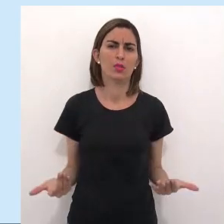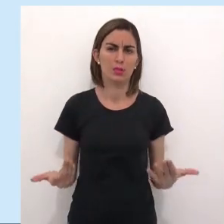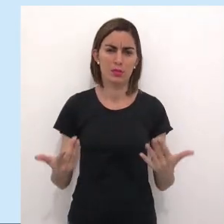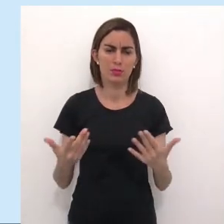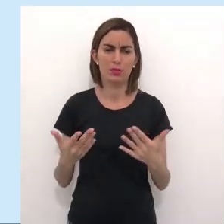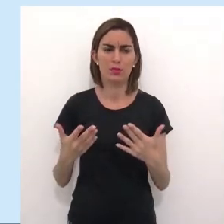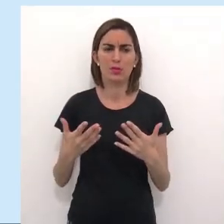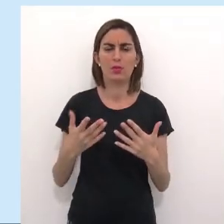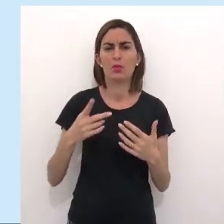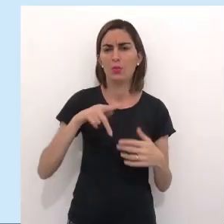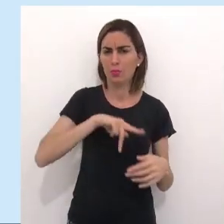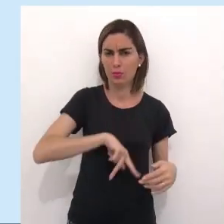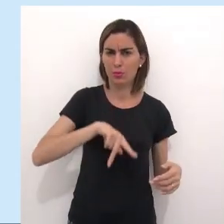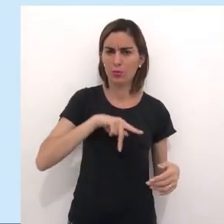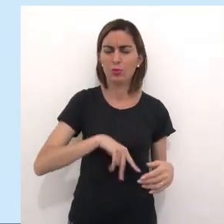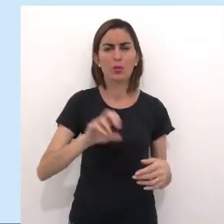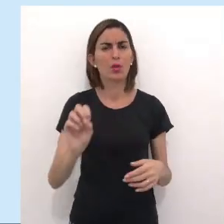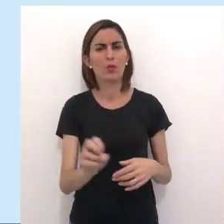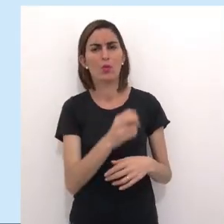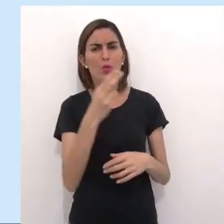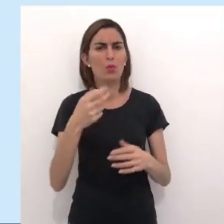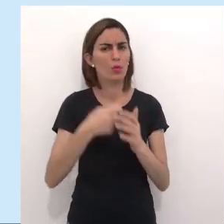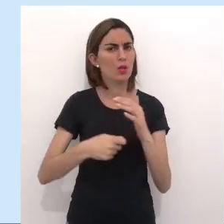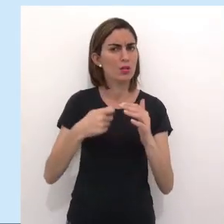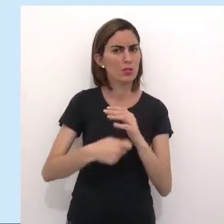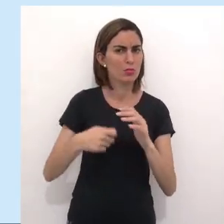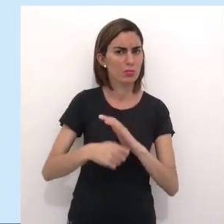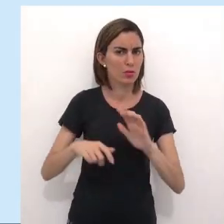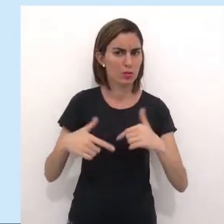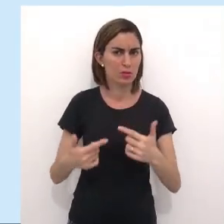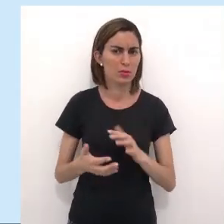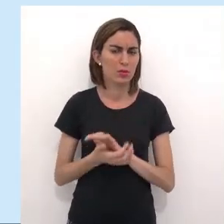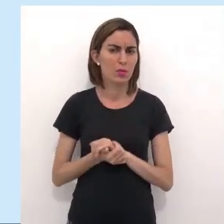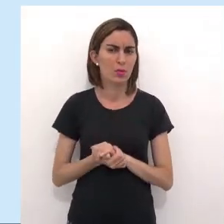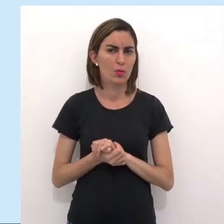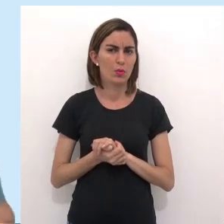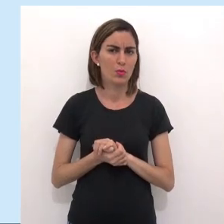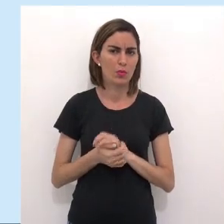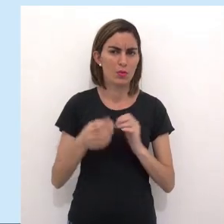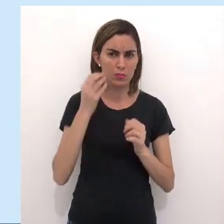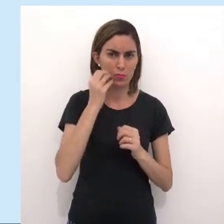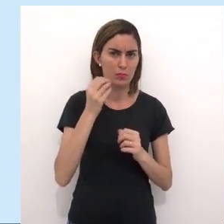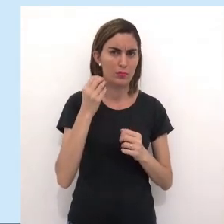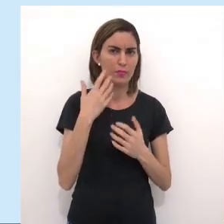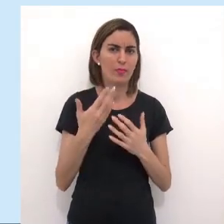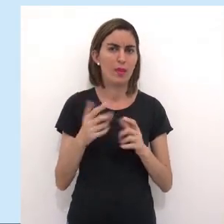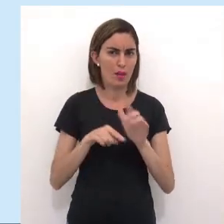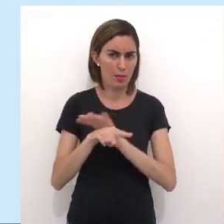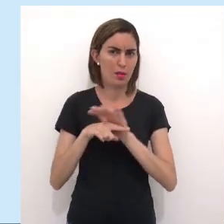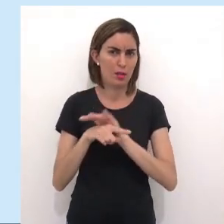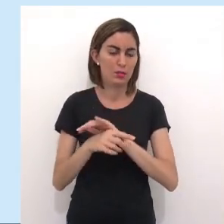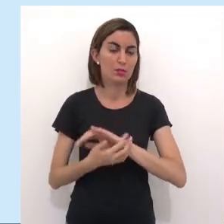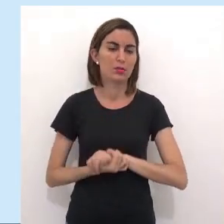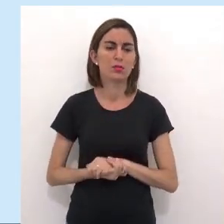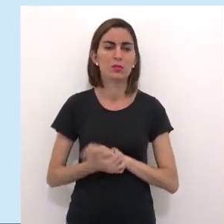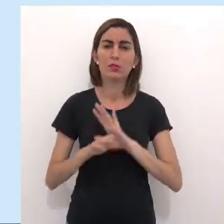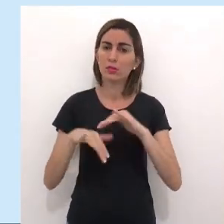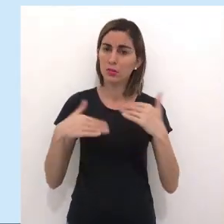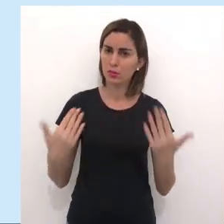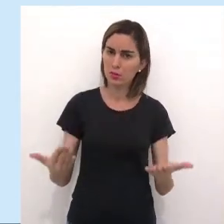né, cordial ou vai ter resistência? Não precisa me responder agora, analisem.